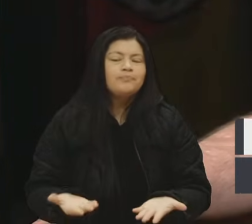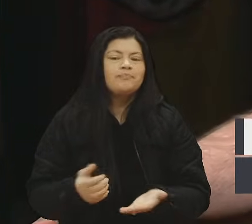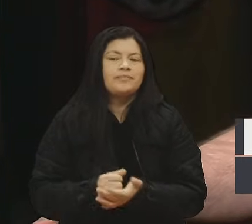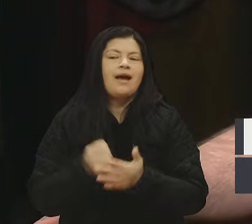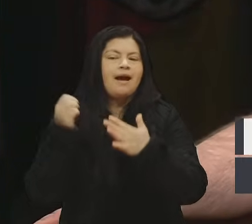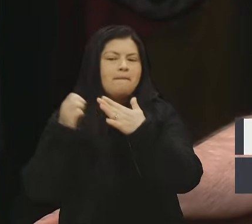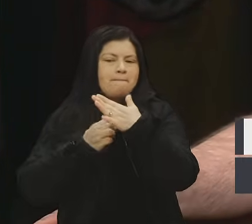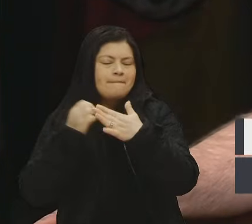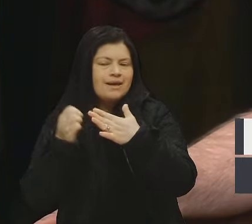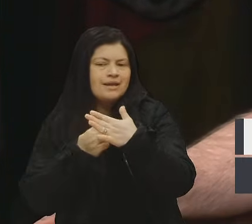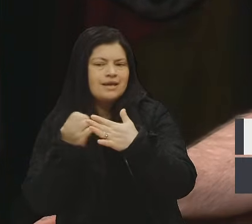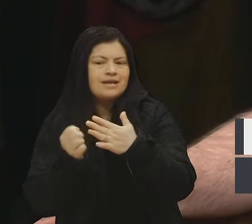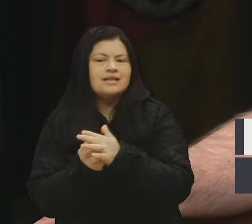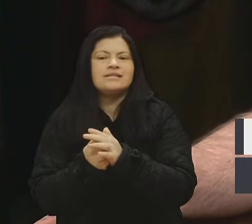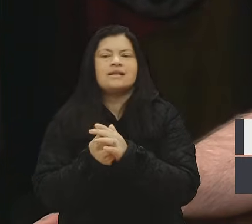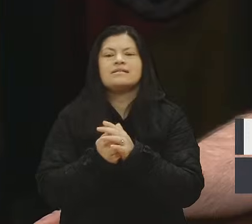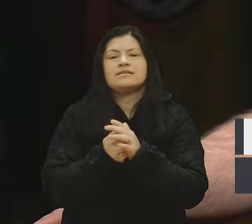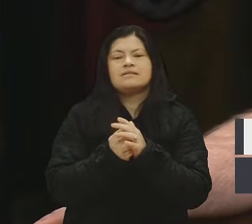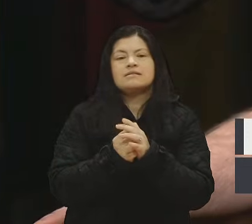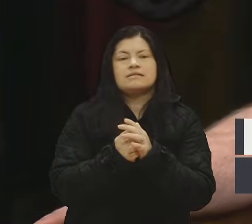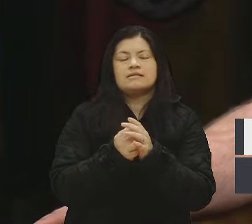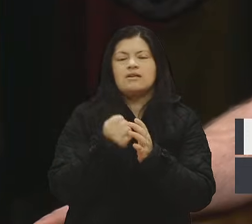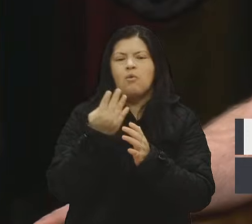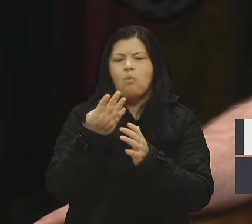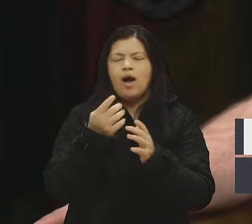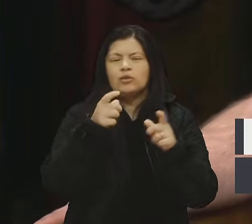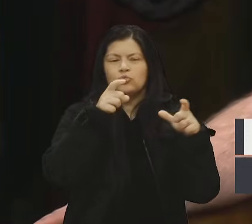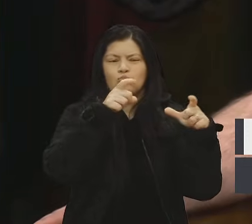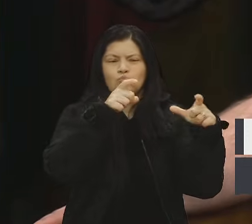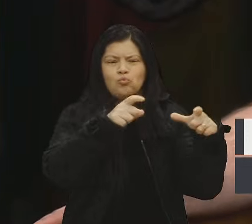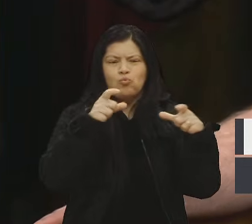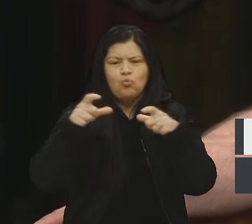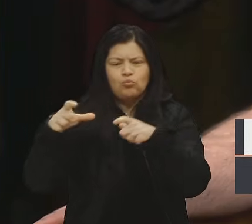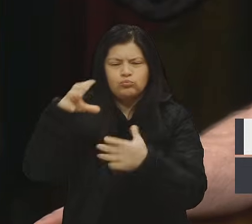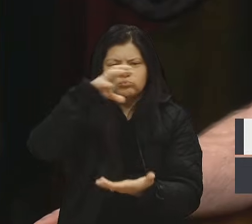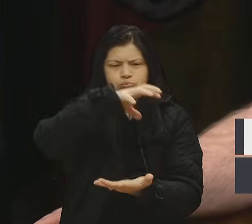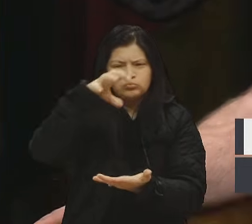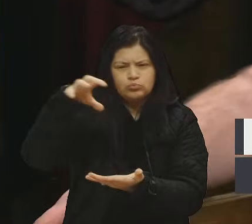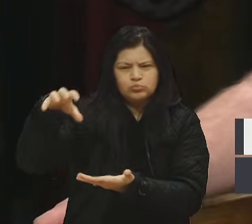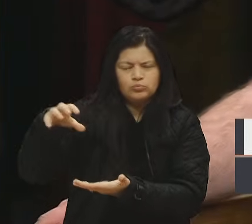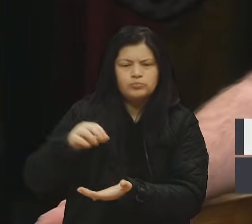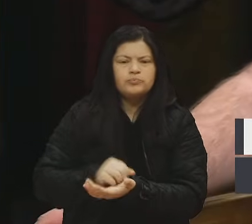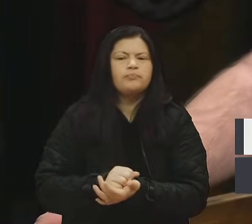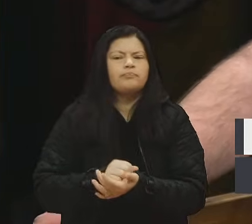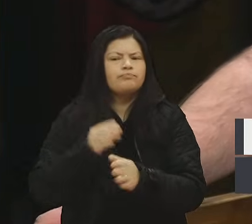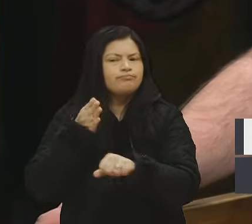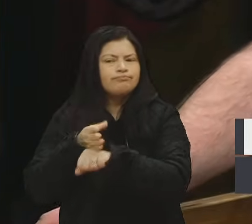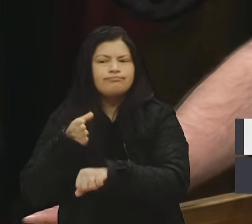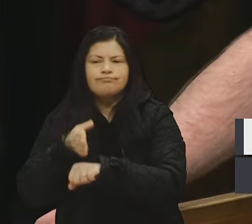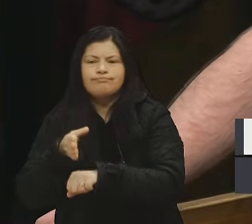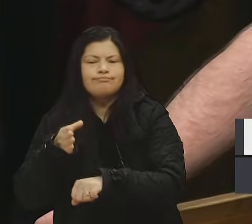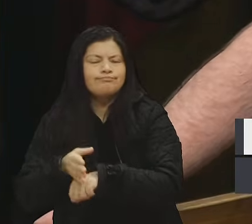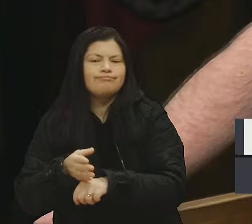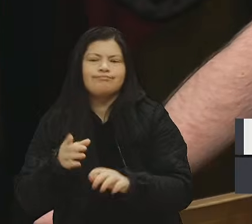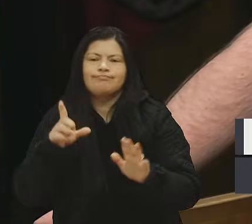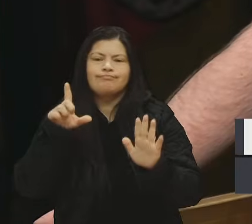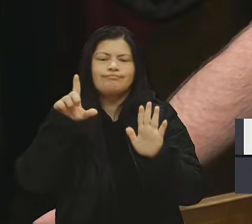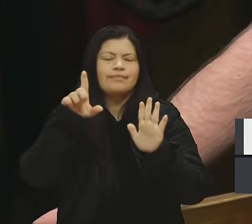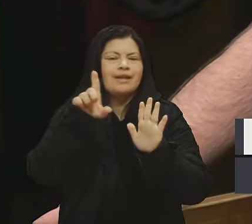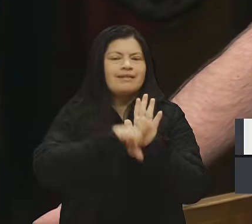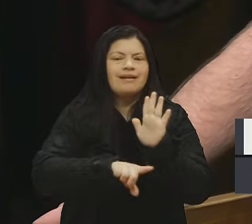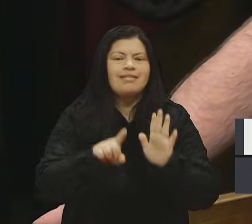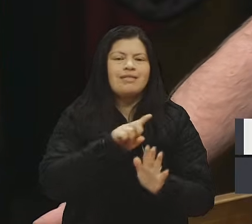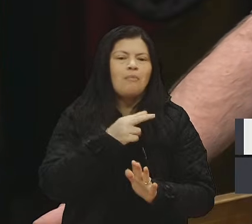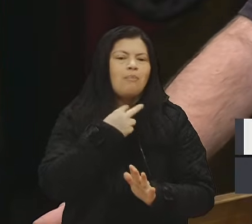né, que são 4 lotes, né, pelo que eu saiba, vão interferir, mesmo que legalmente elas não